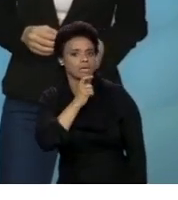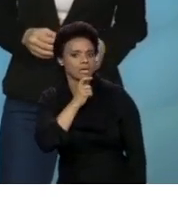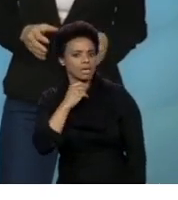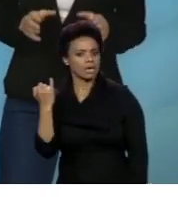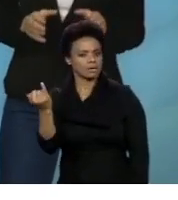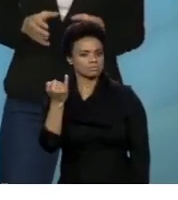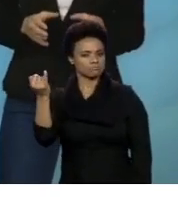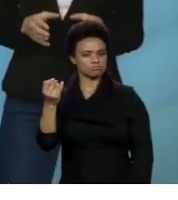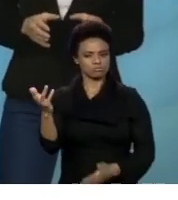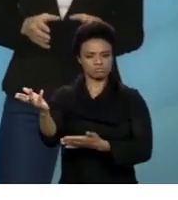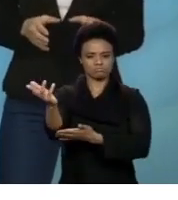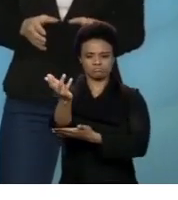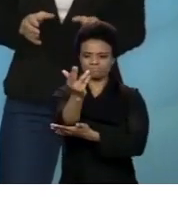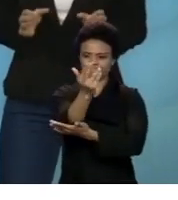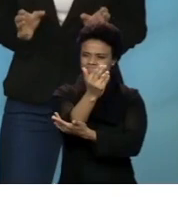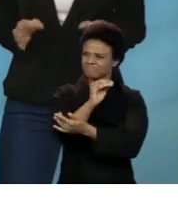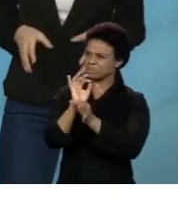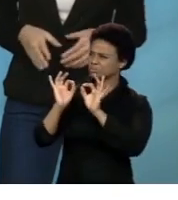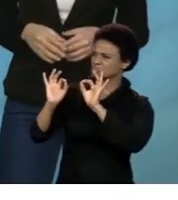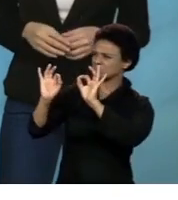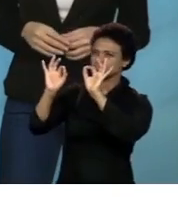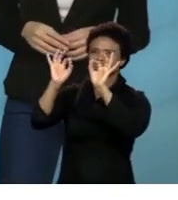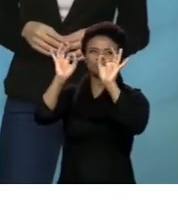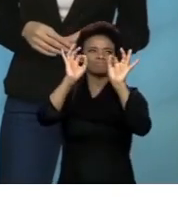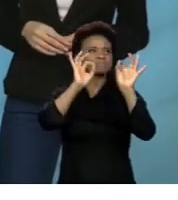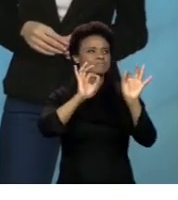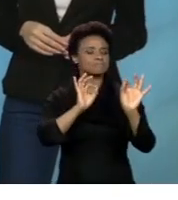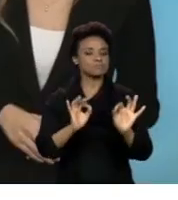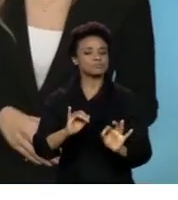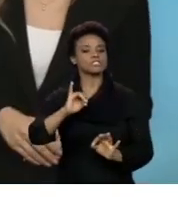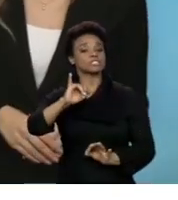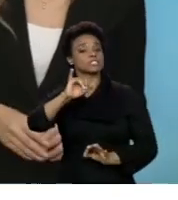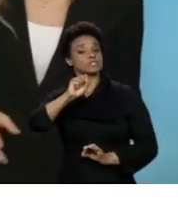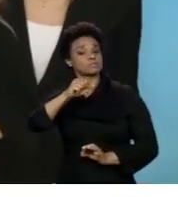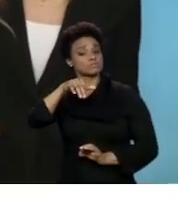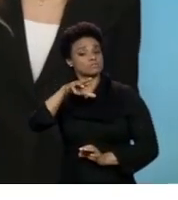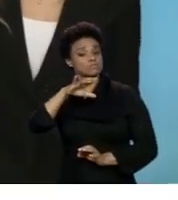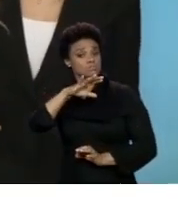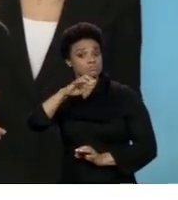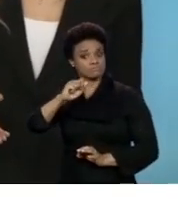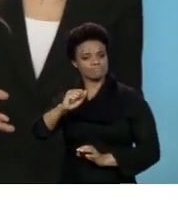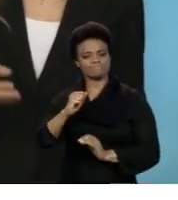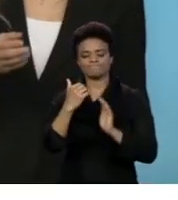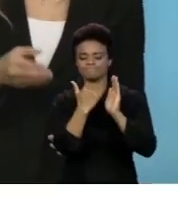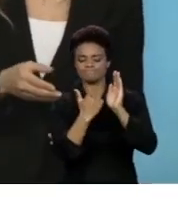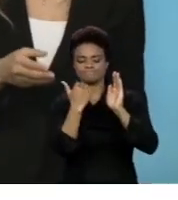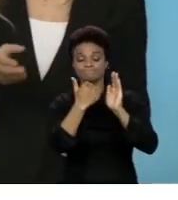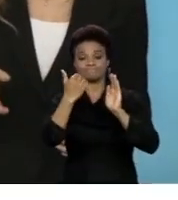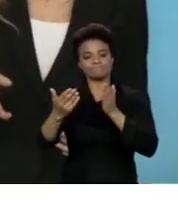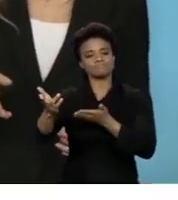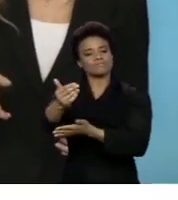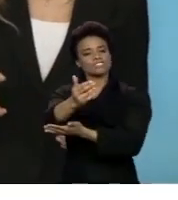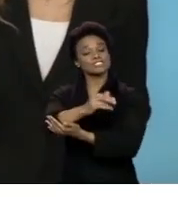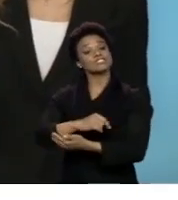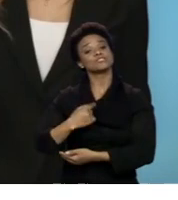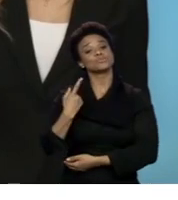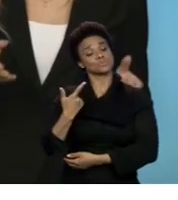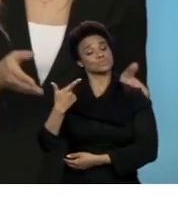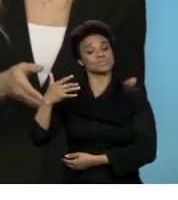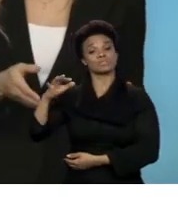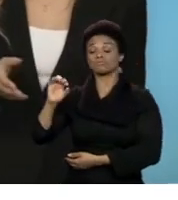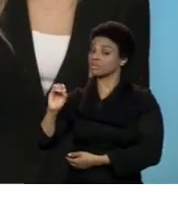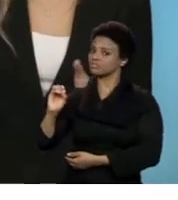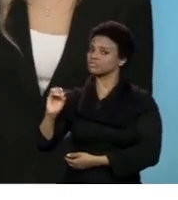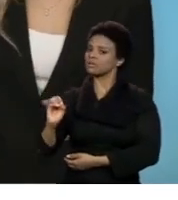os detalhes de cada ambiente em perspectiva isométrica. A escala do desenho normalmente é de 1:20 ou